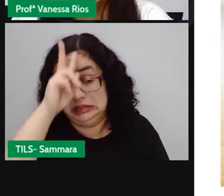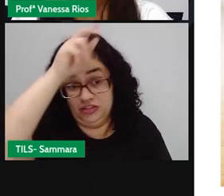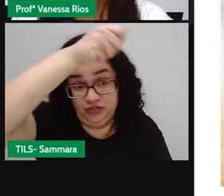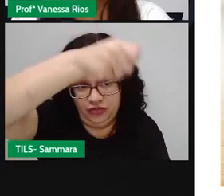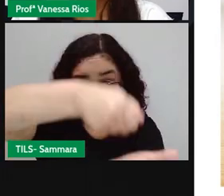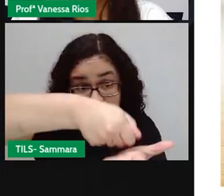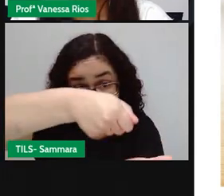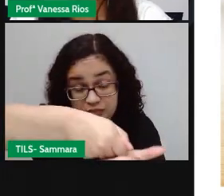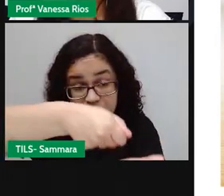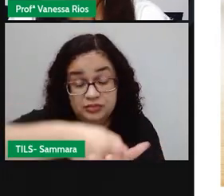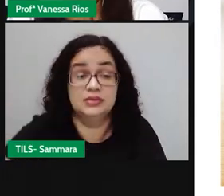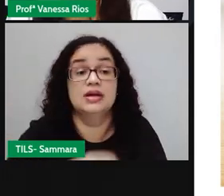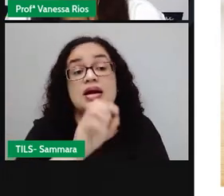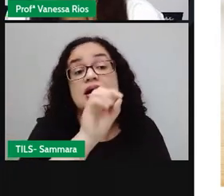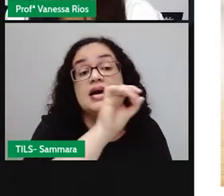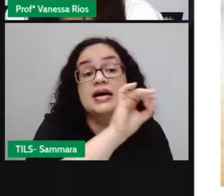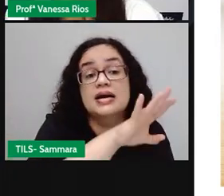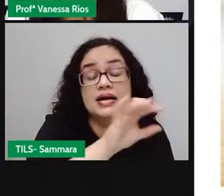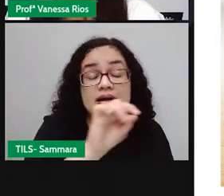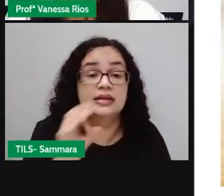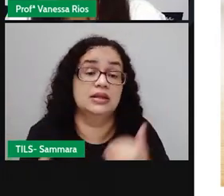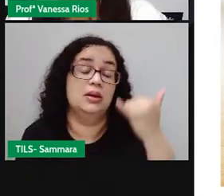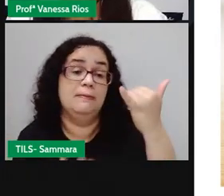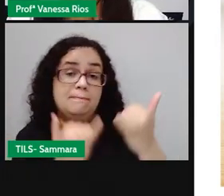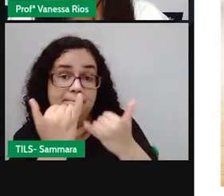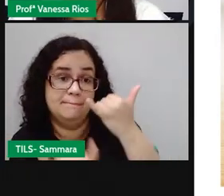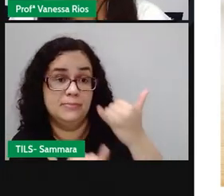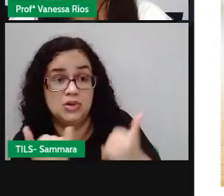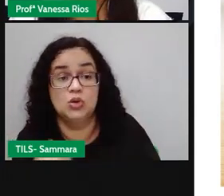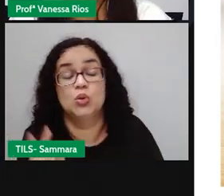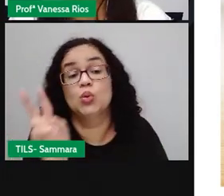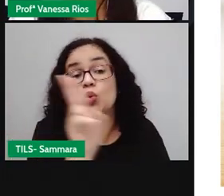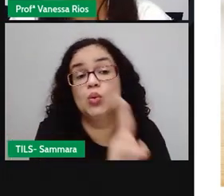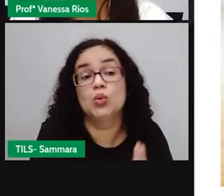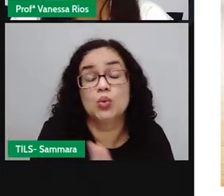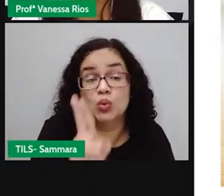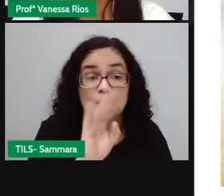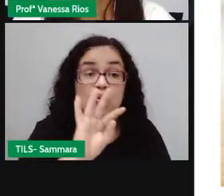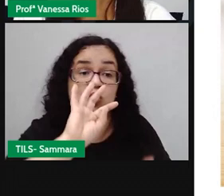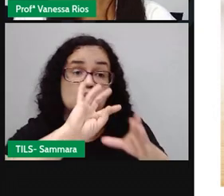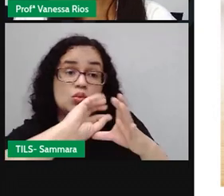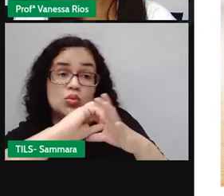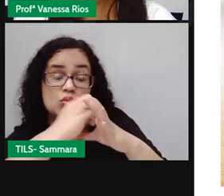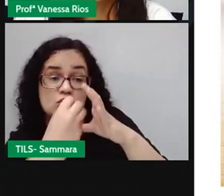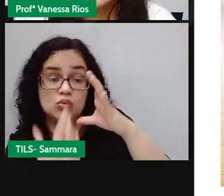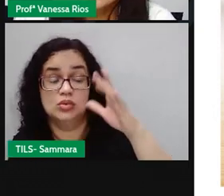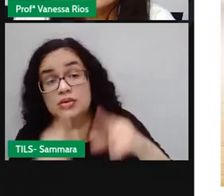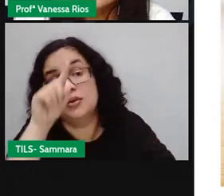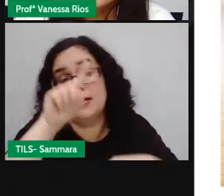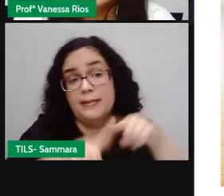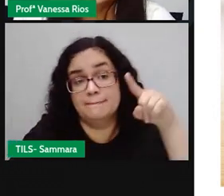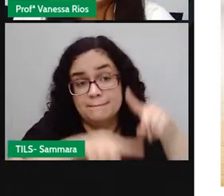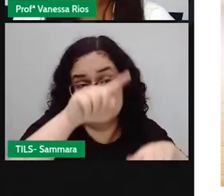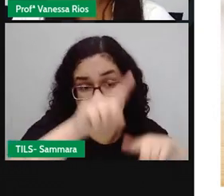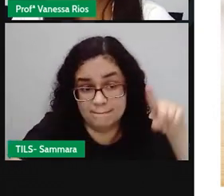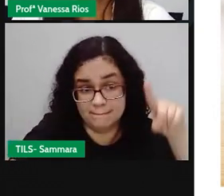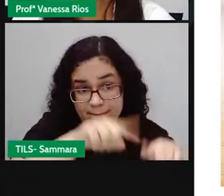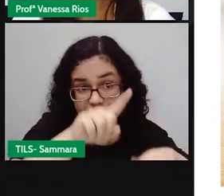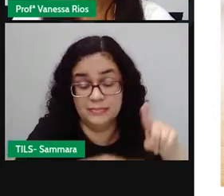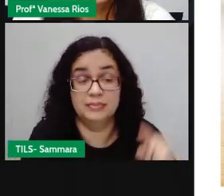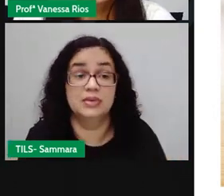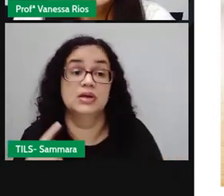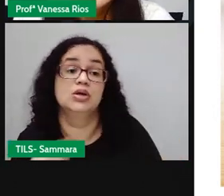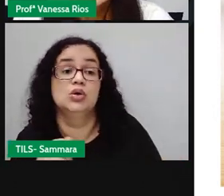firme. Então, cada tipo de brinquedo utiliza da característica do material para